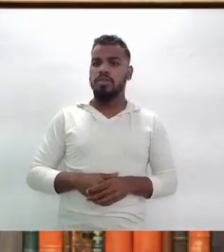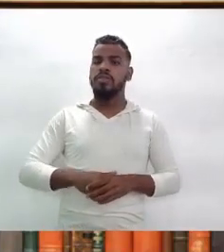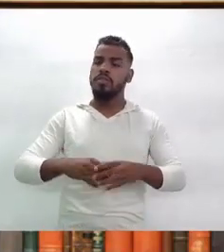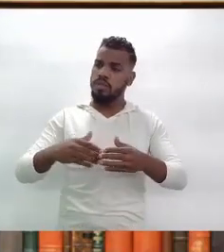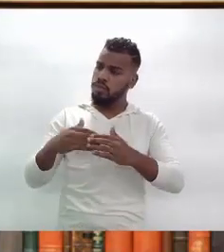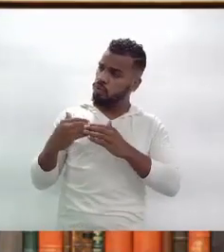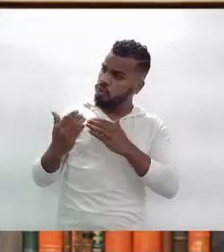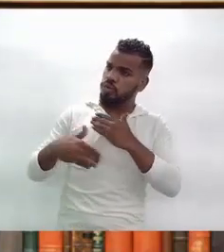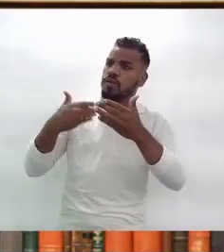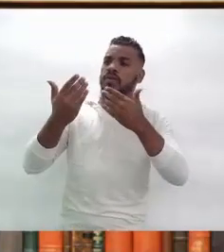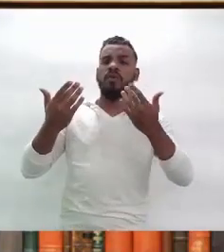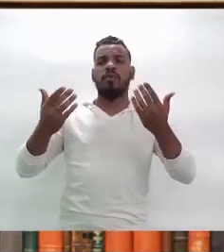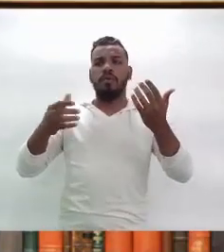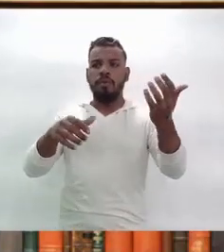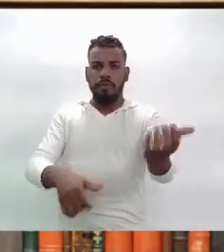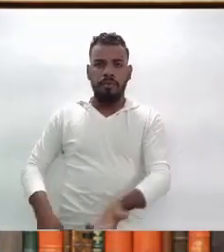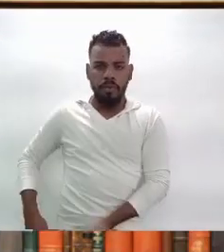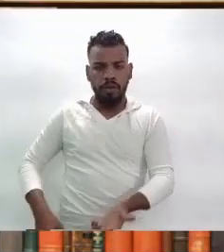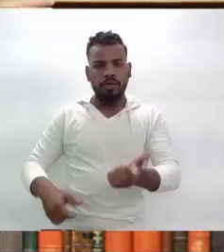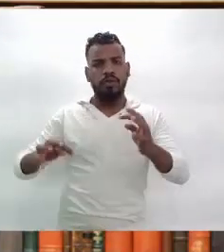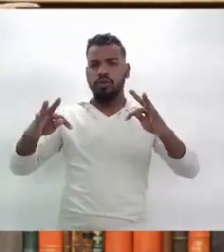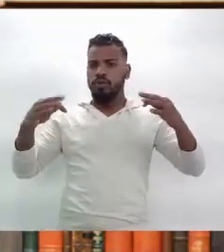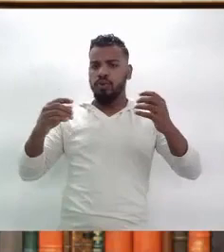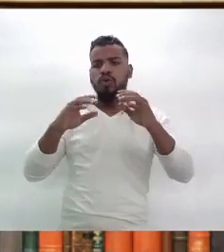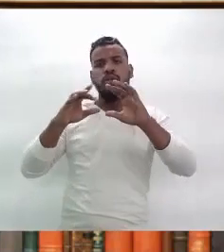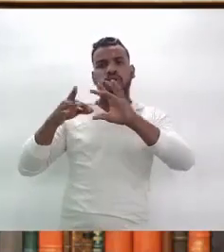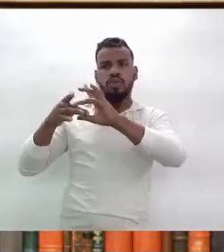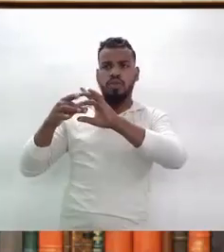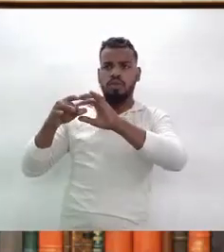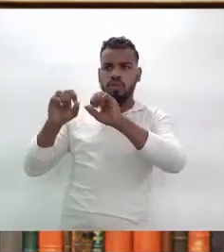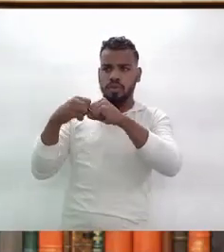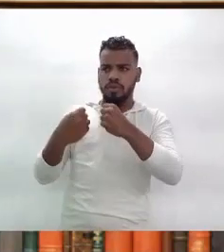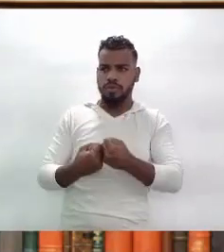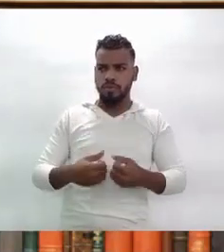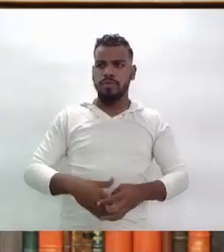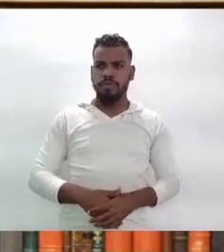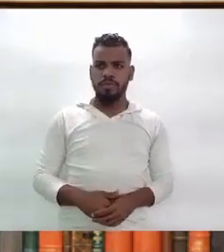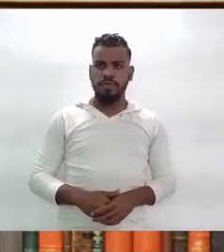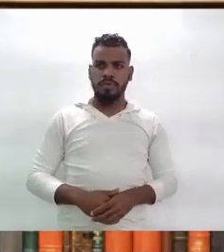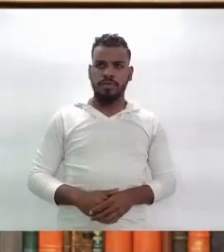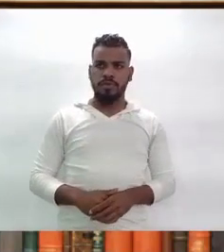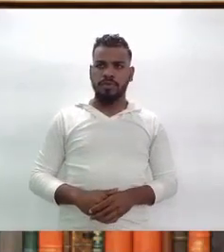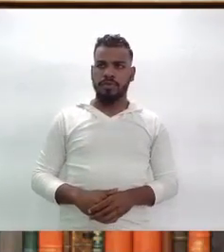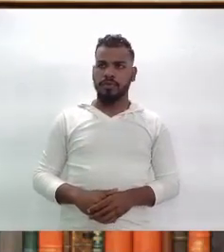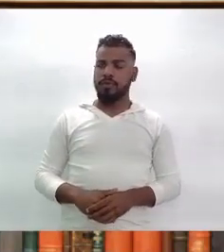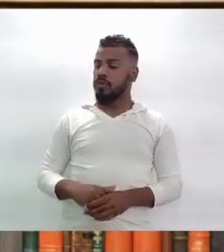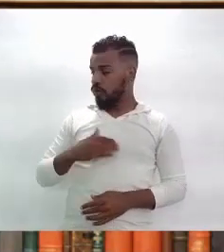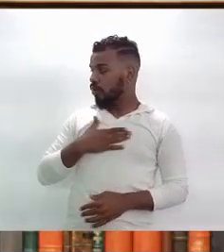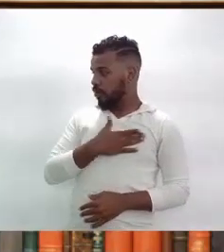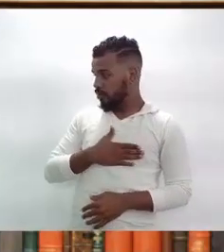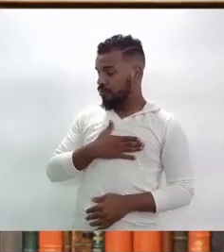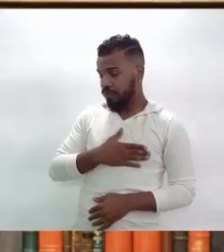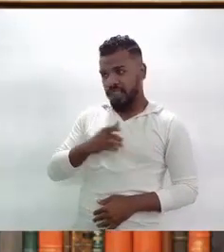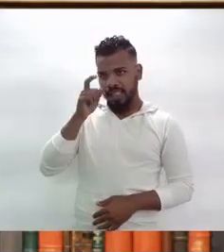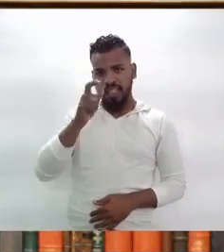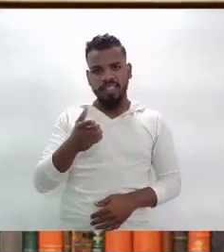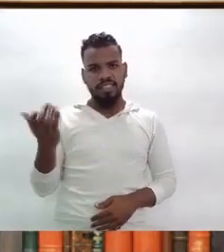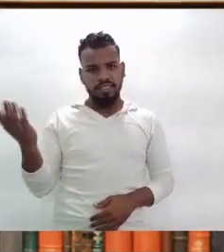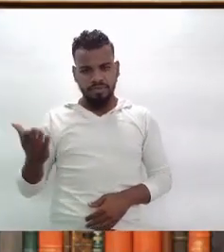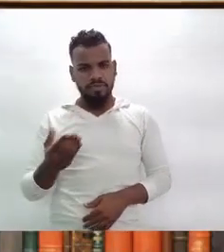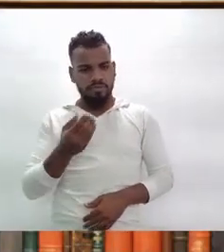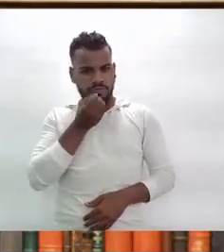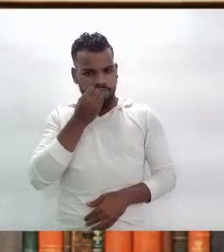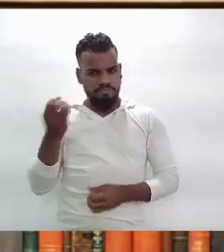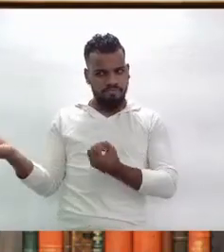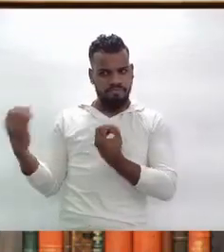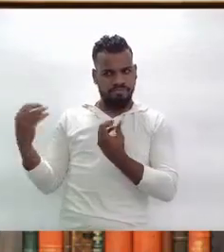desenvolver esse maracatu como um todo, num contexto social. O que eu estou achando aqui interessante é que estou levando aqui uma verdadeira